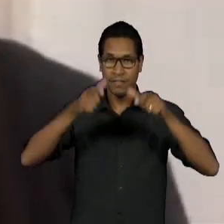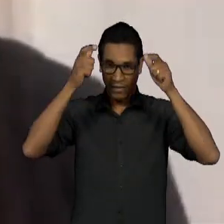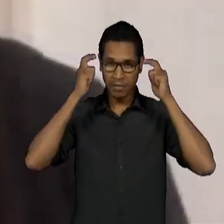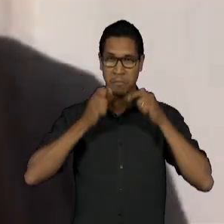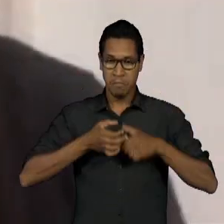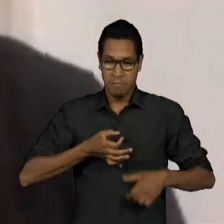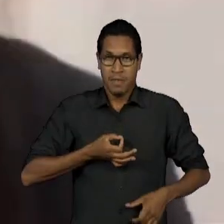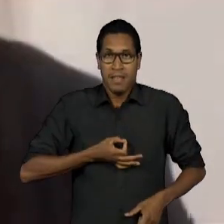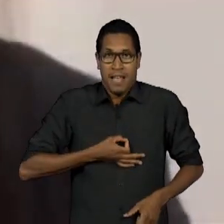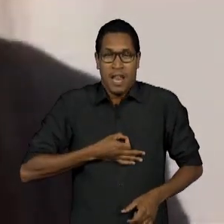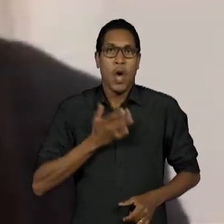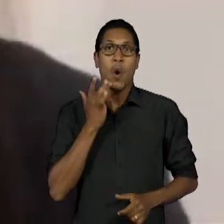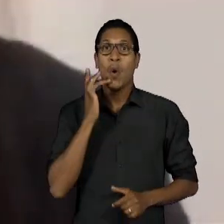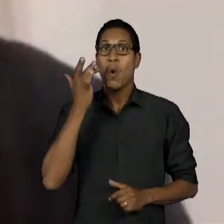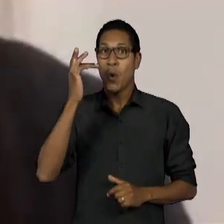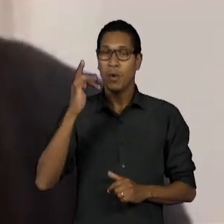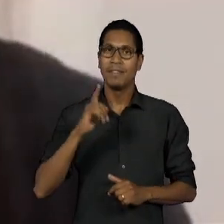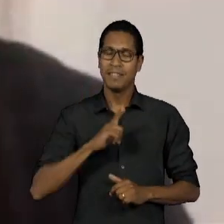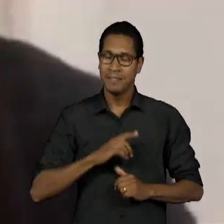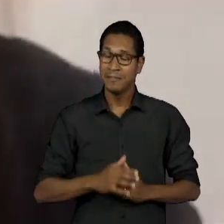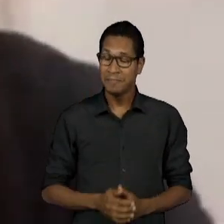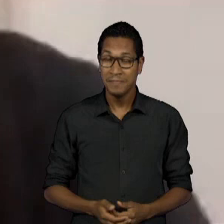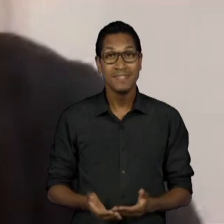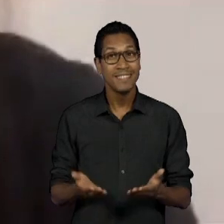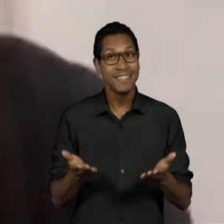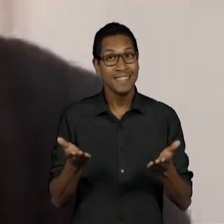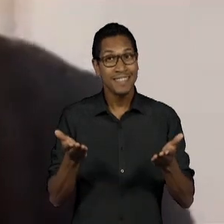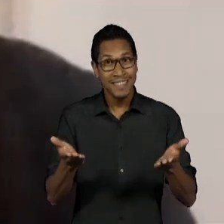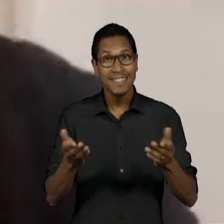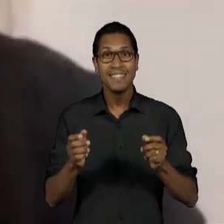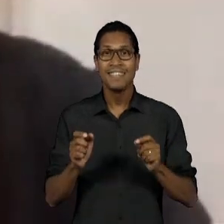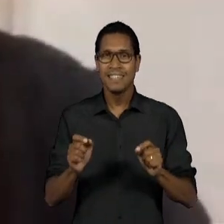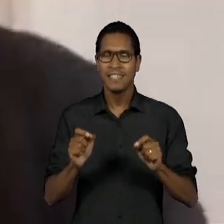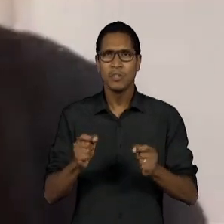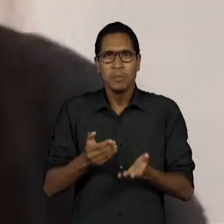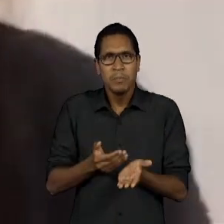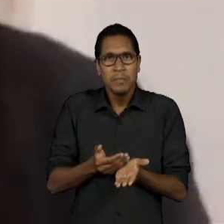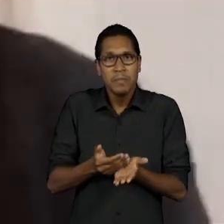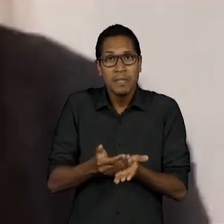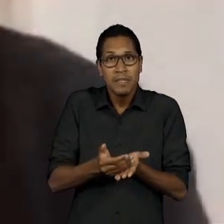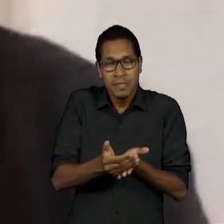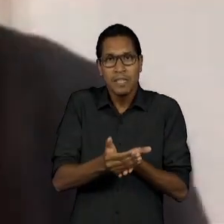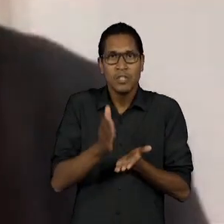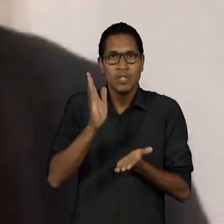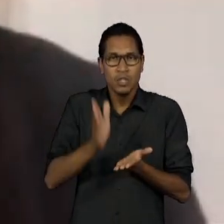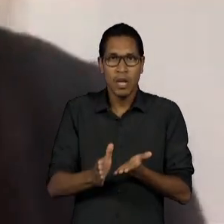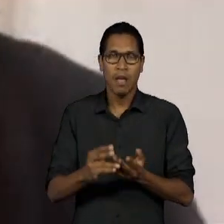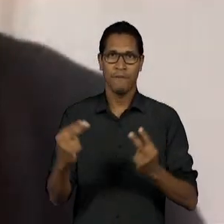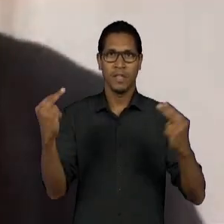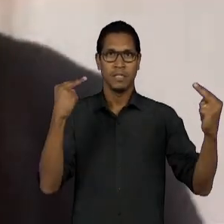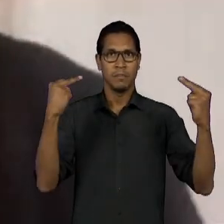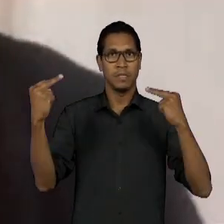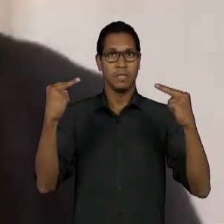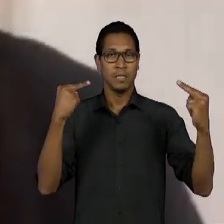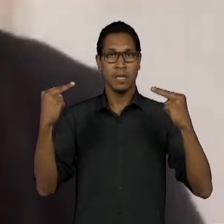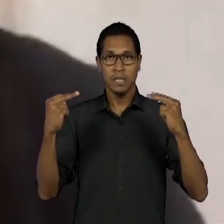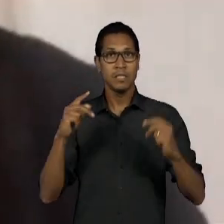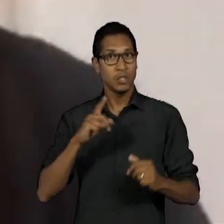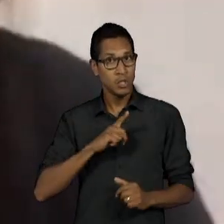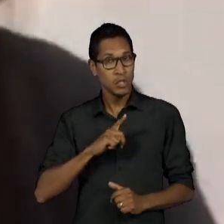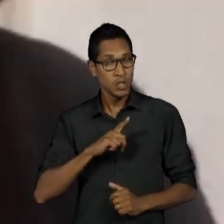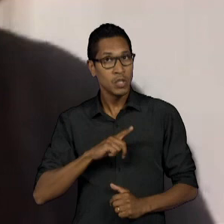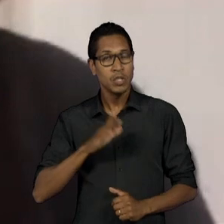de atriz. Então, isso fez com que eu adquirisse logo um nome, porque os